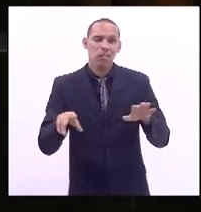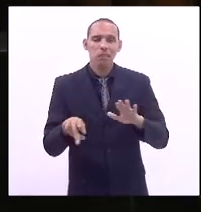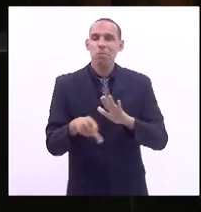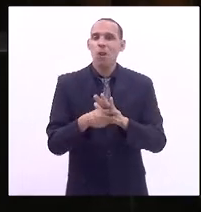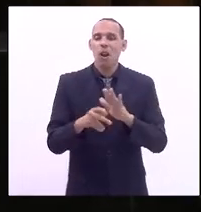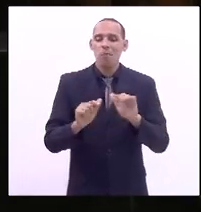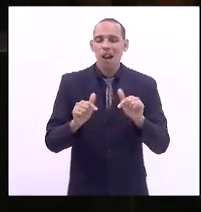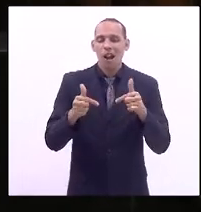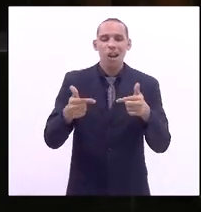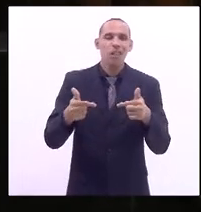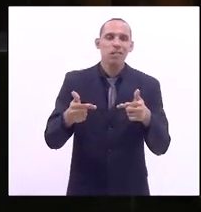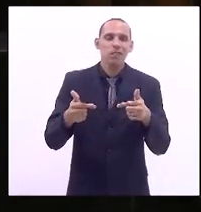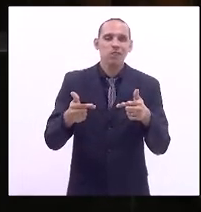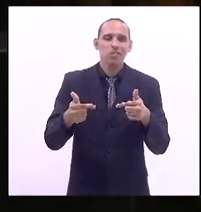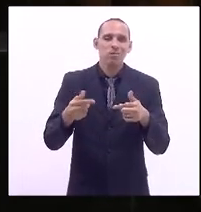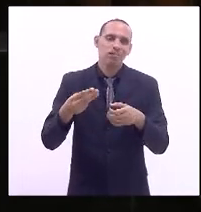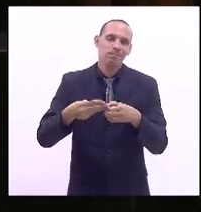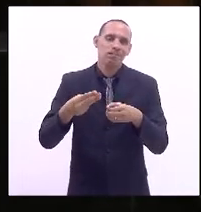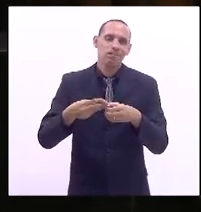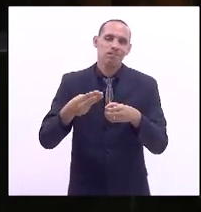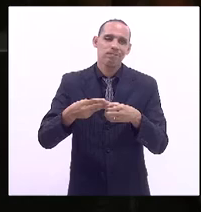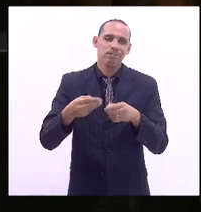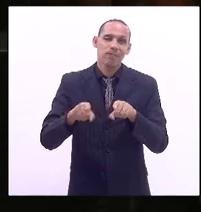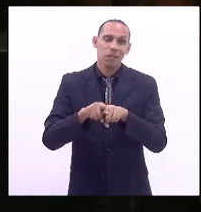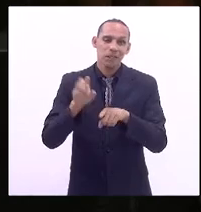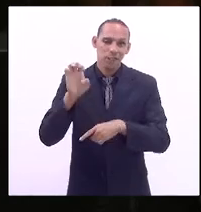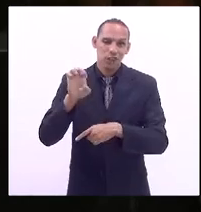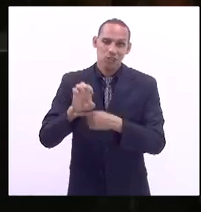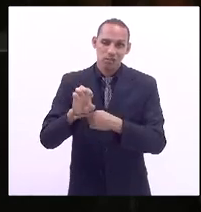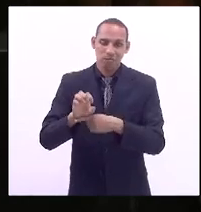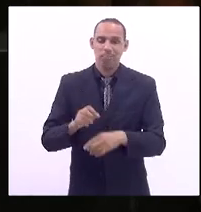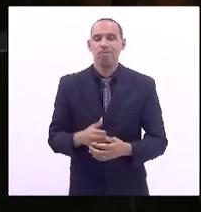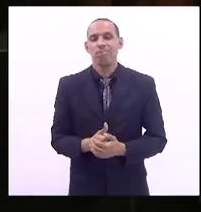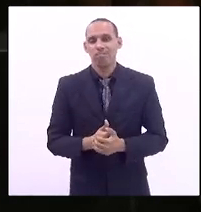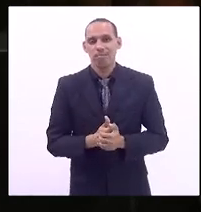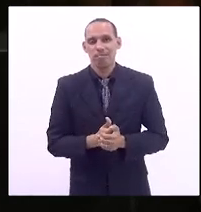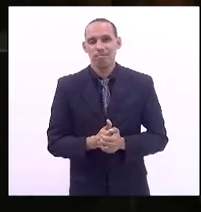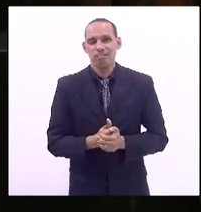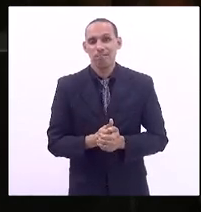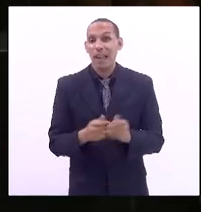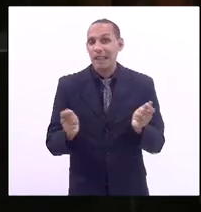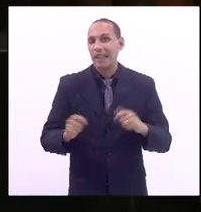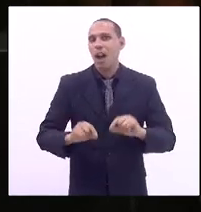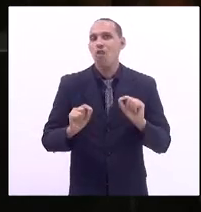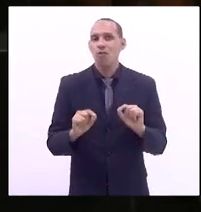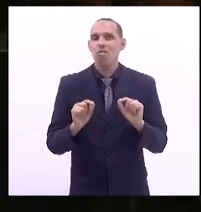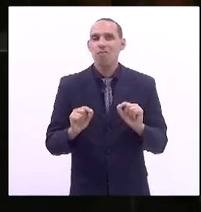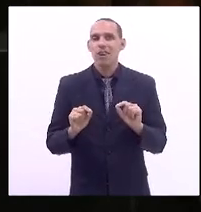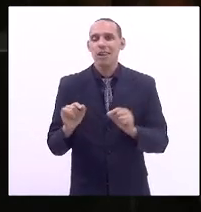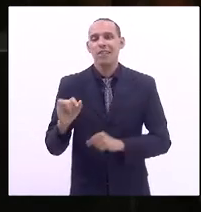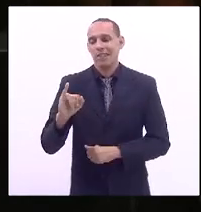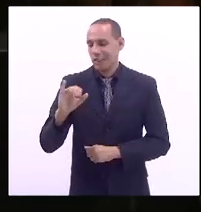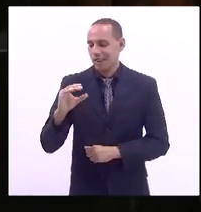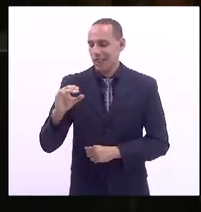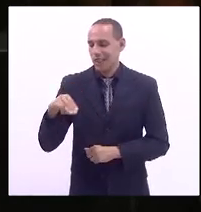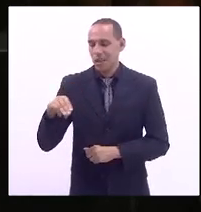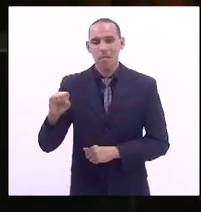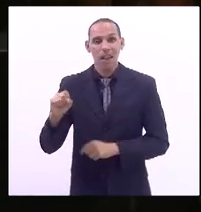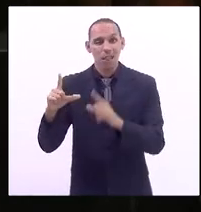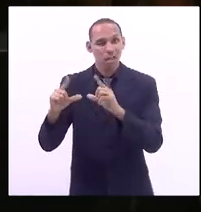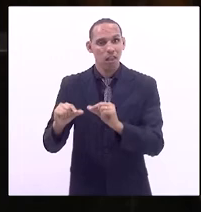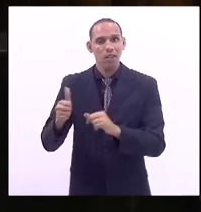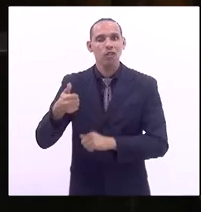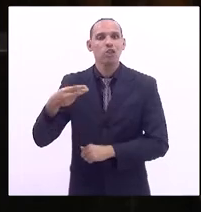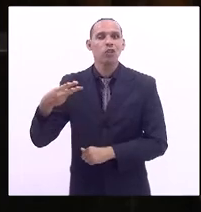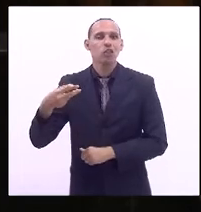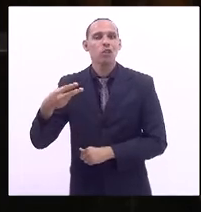por ações do município e do Estado possibilitando a redução do ICMS para doze por